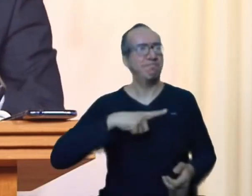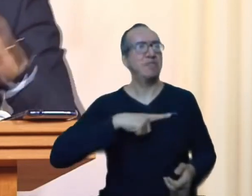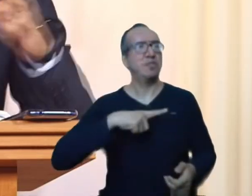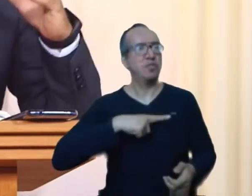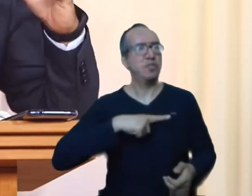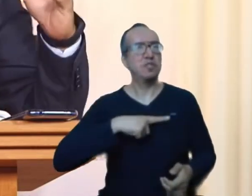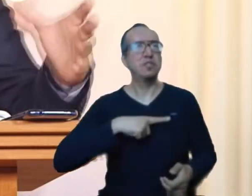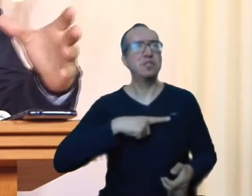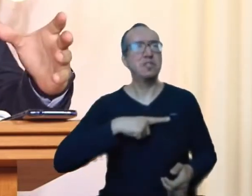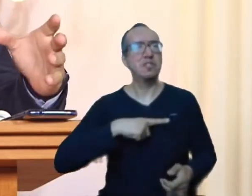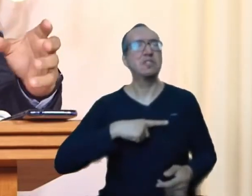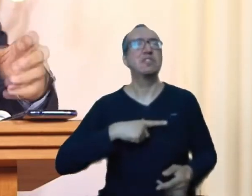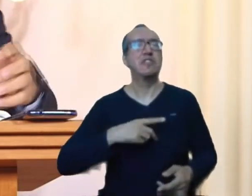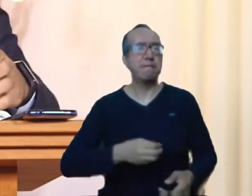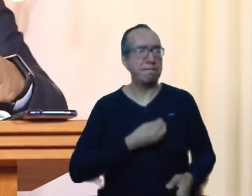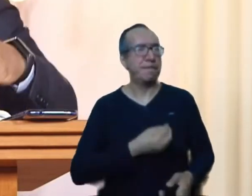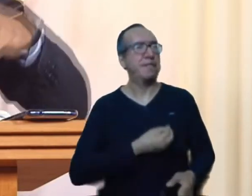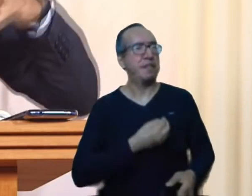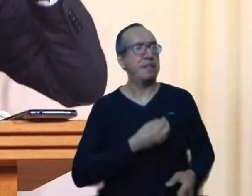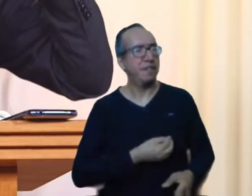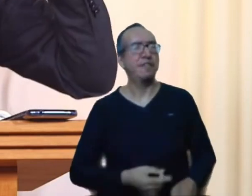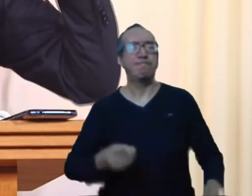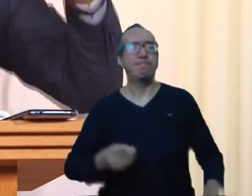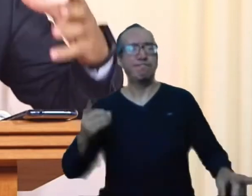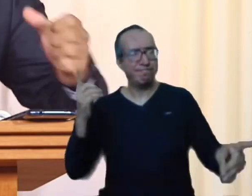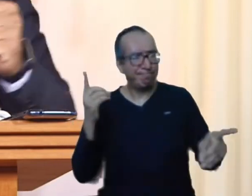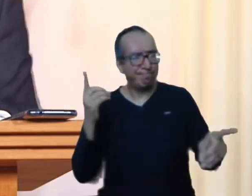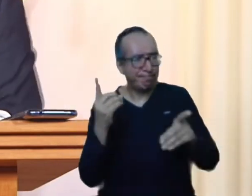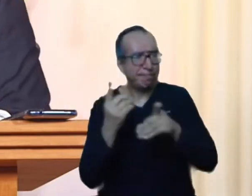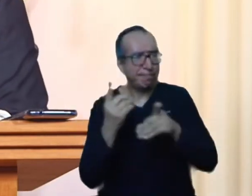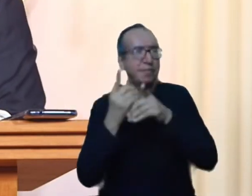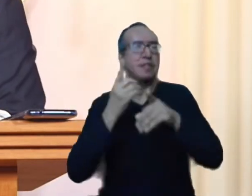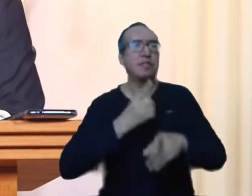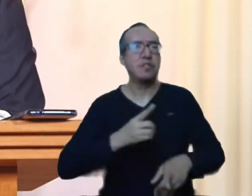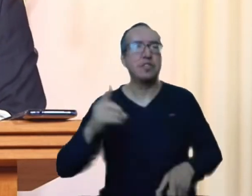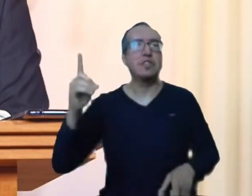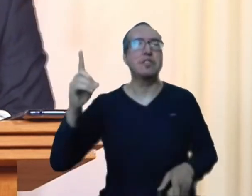pessoas estavam chorando, as pessoas estavam pranteando.